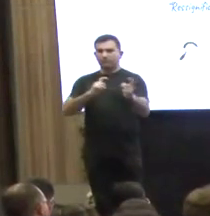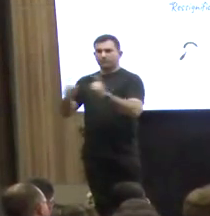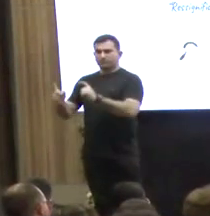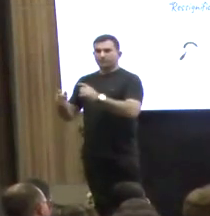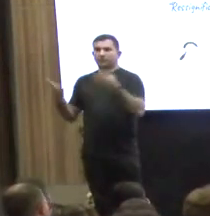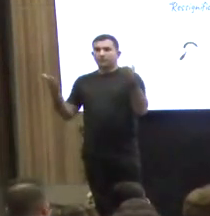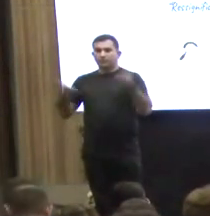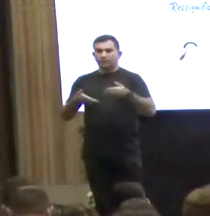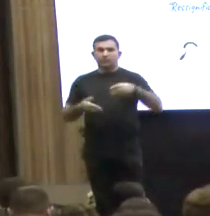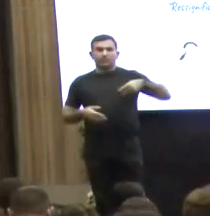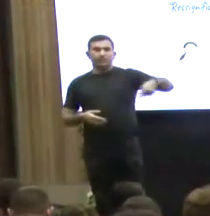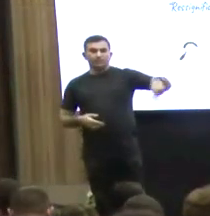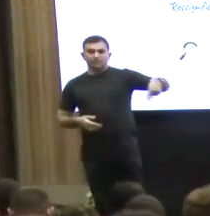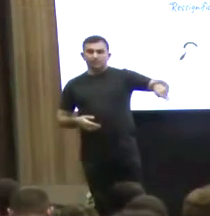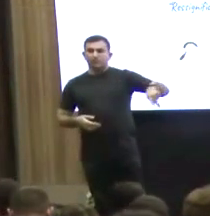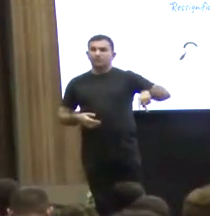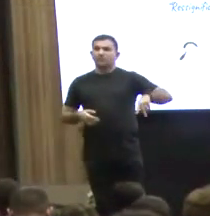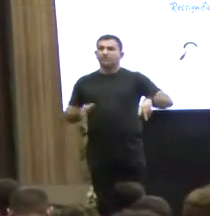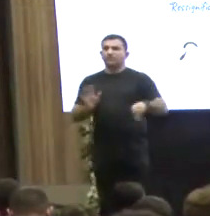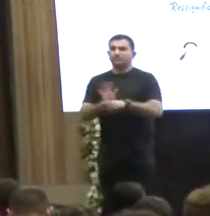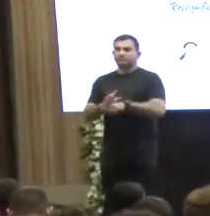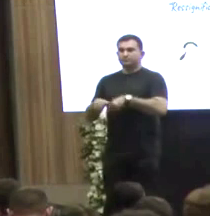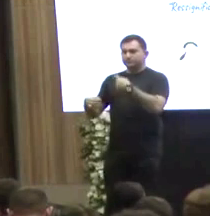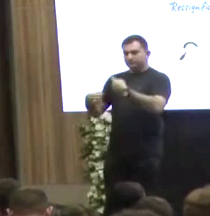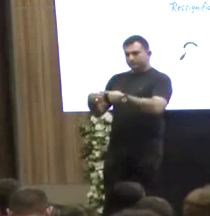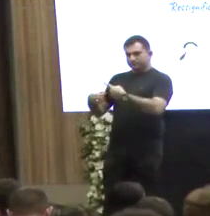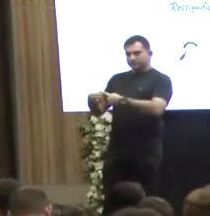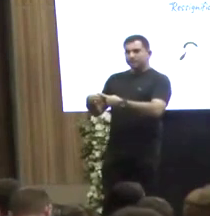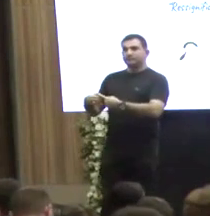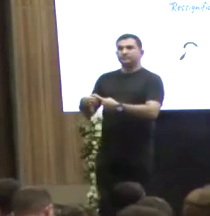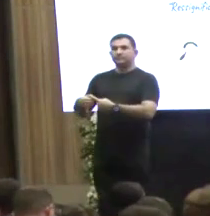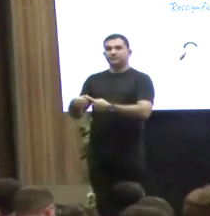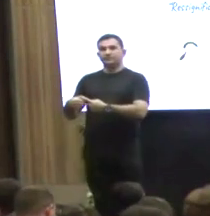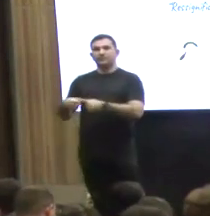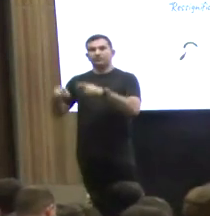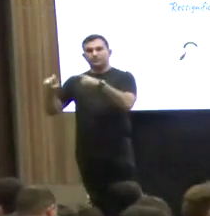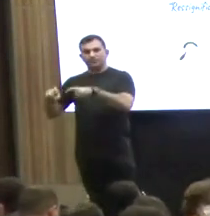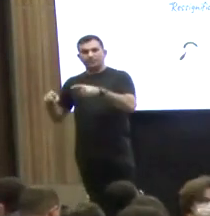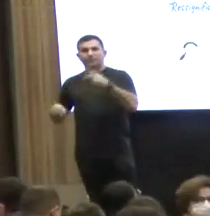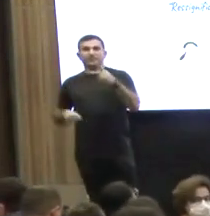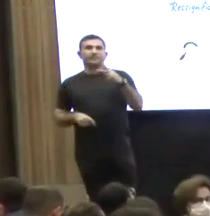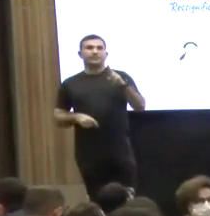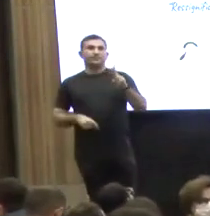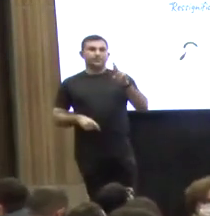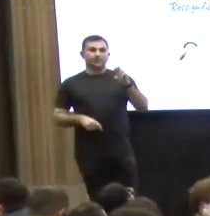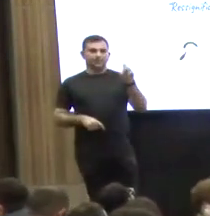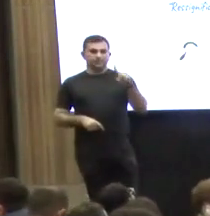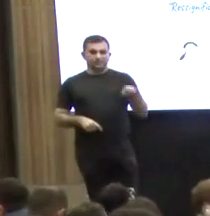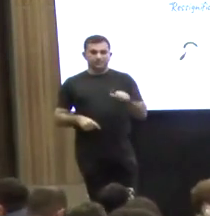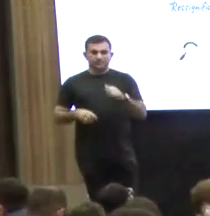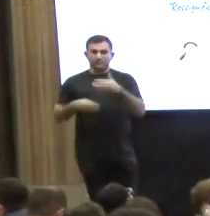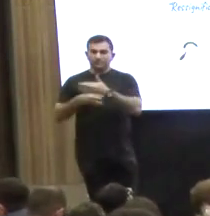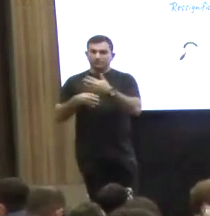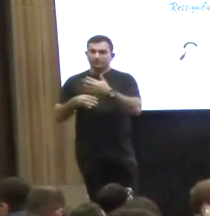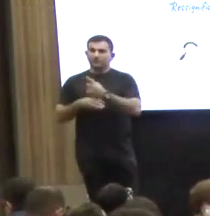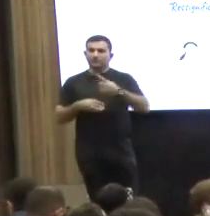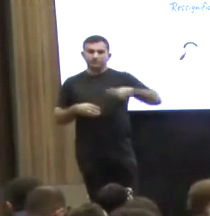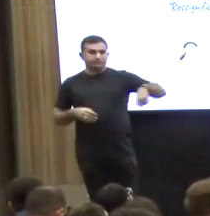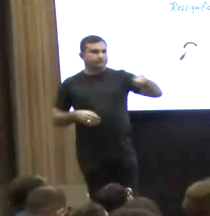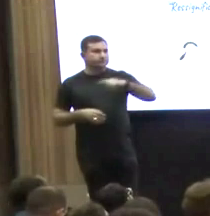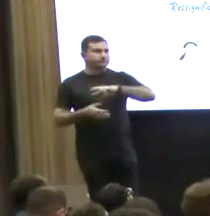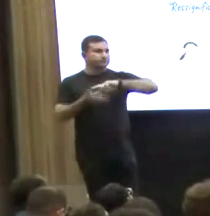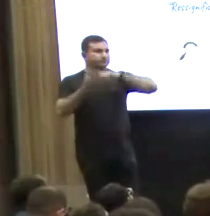lá temos que trabalhar a cultura afro, a cultura indígena. Mas é só a gente realmente